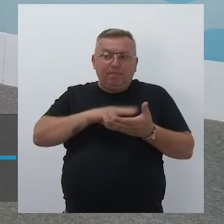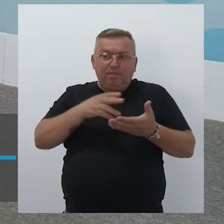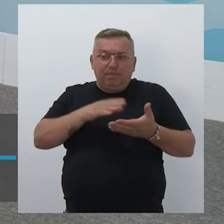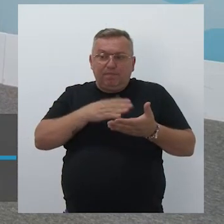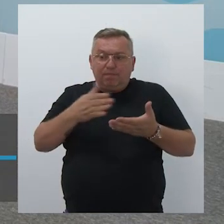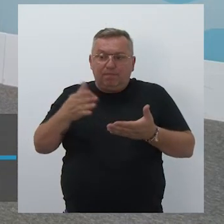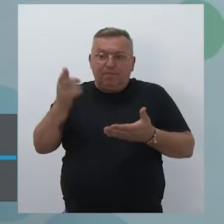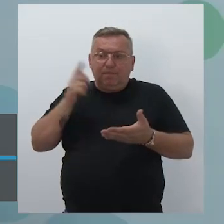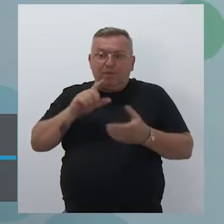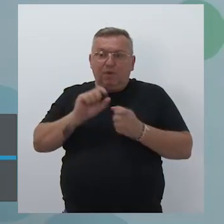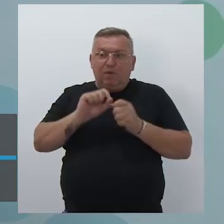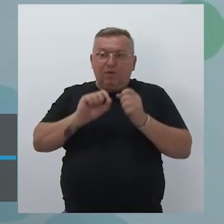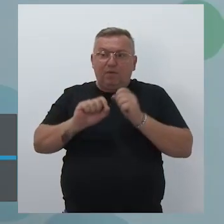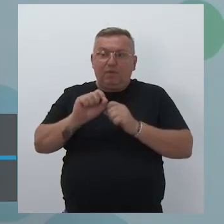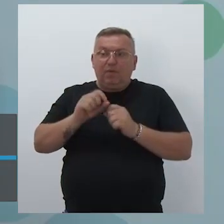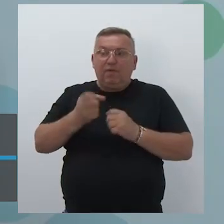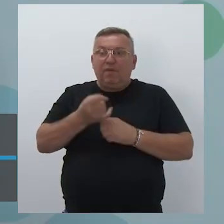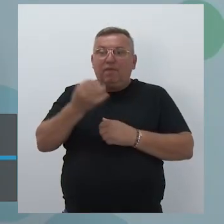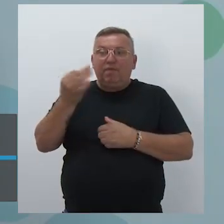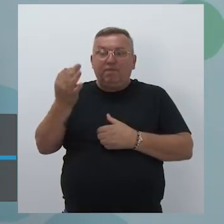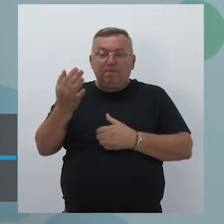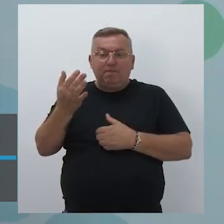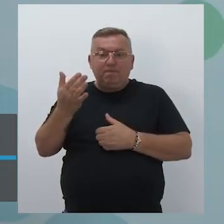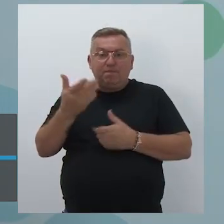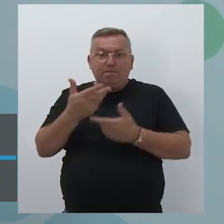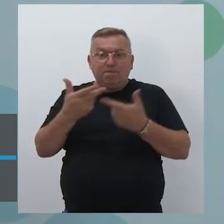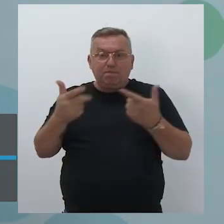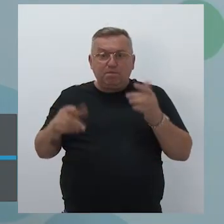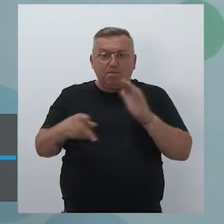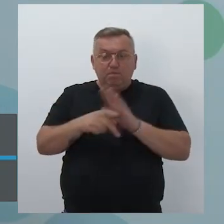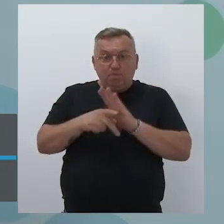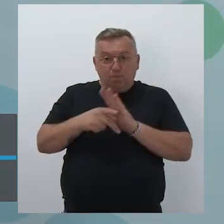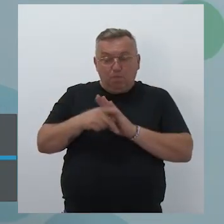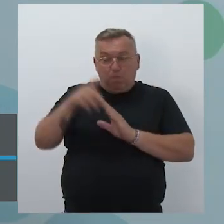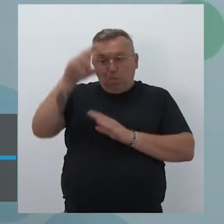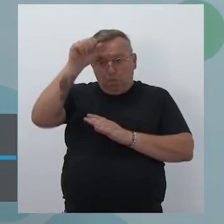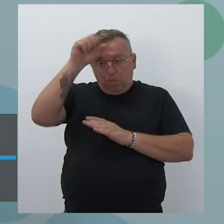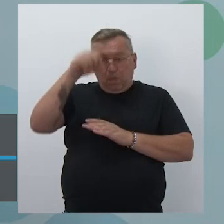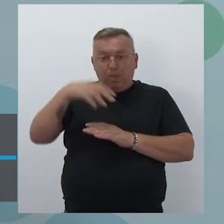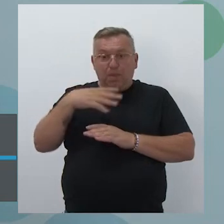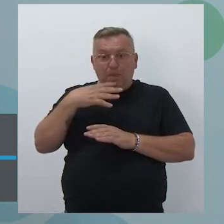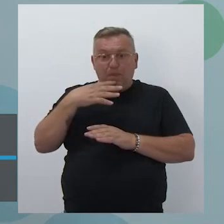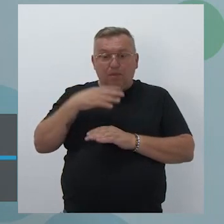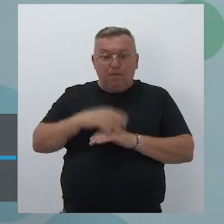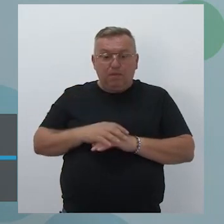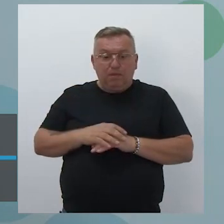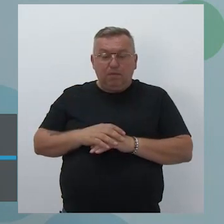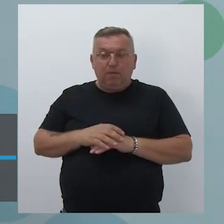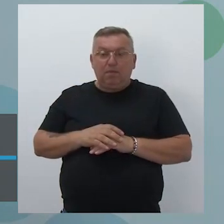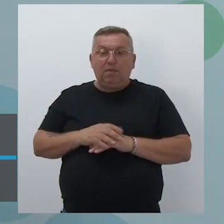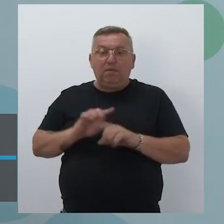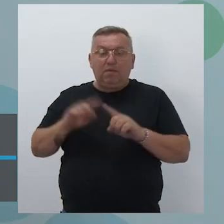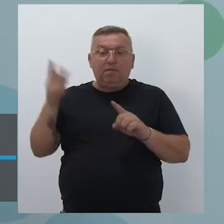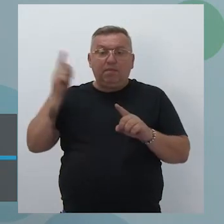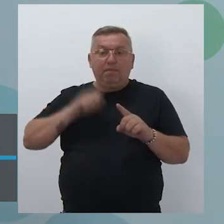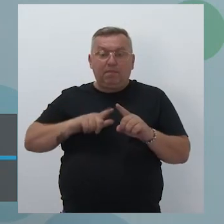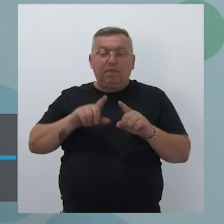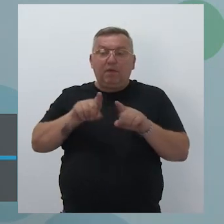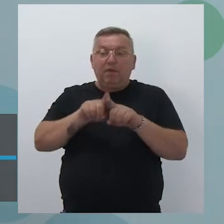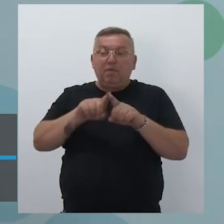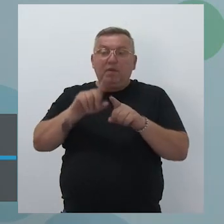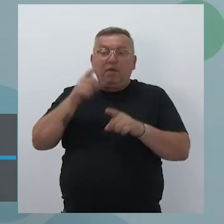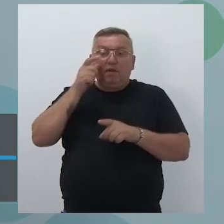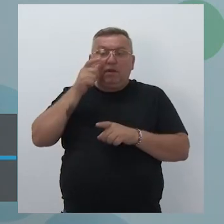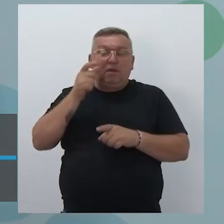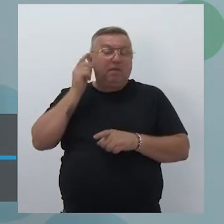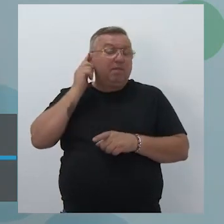e demanda vários elementos da sua aprendizagem, do seu conhecimento para ser competente naquilo, é